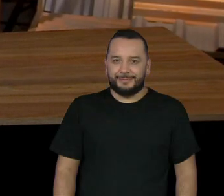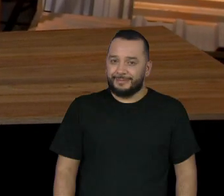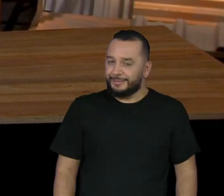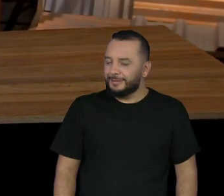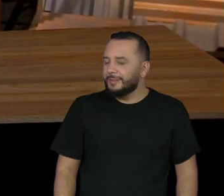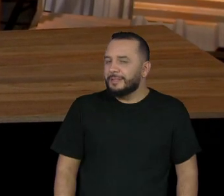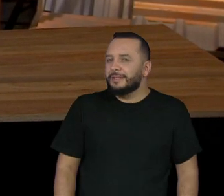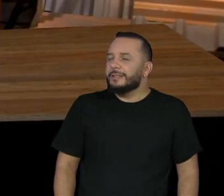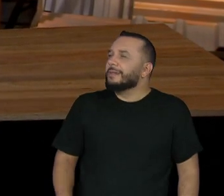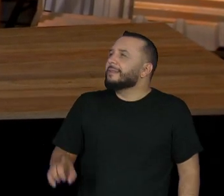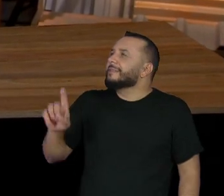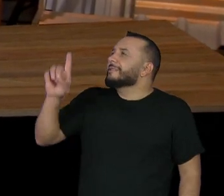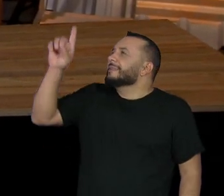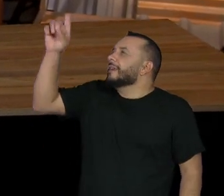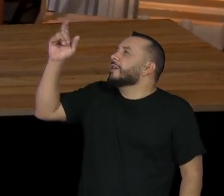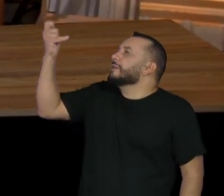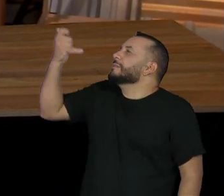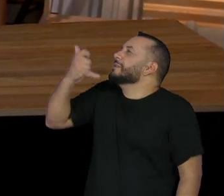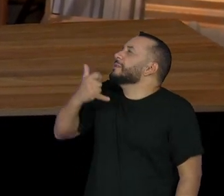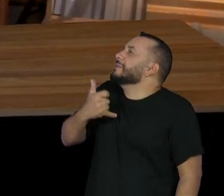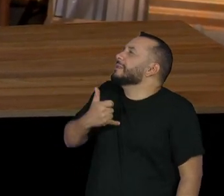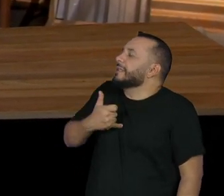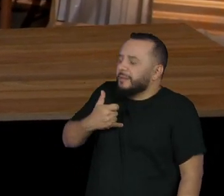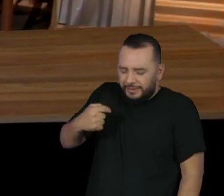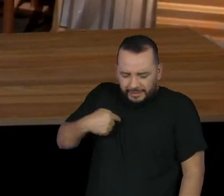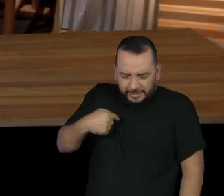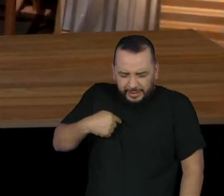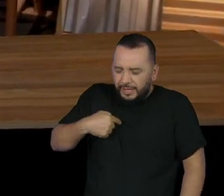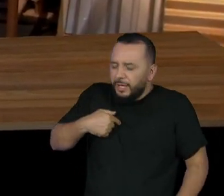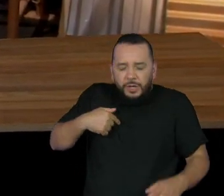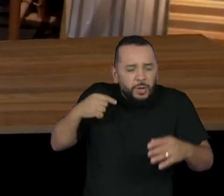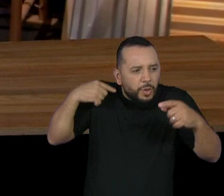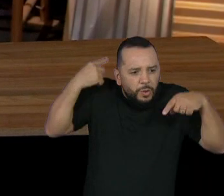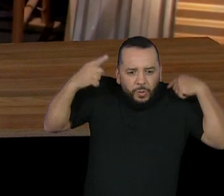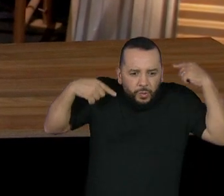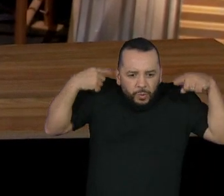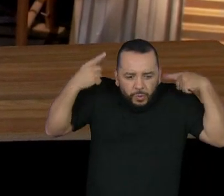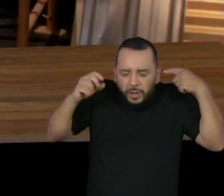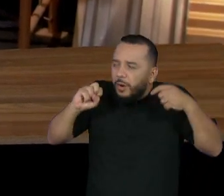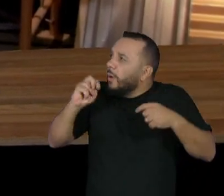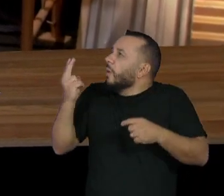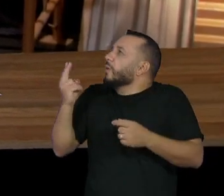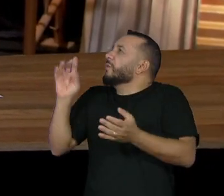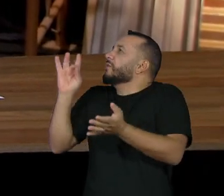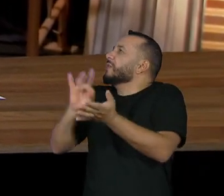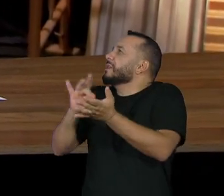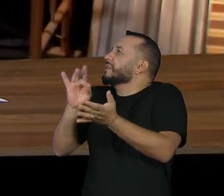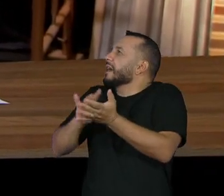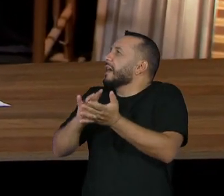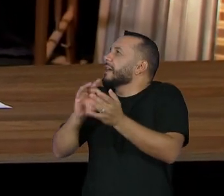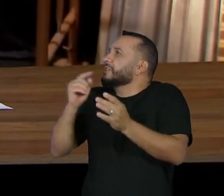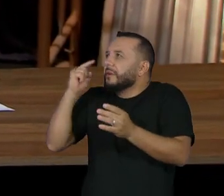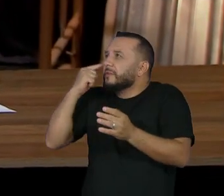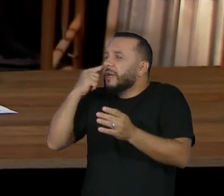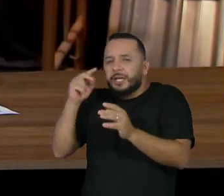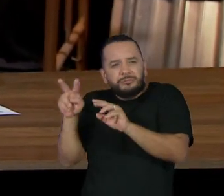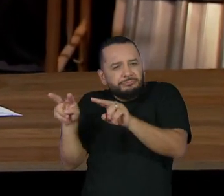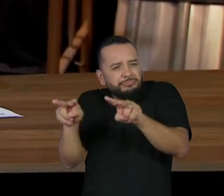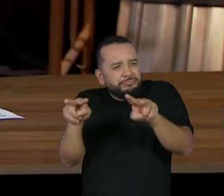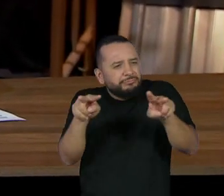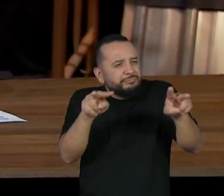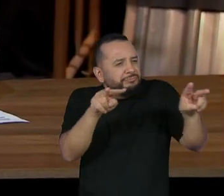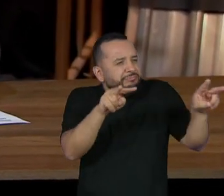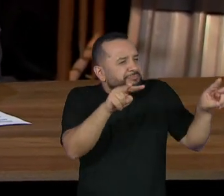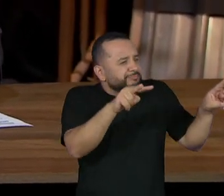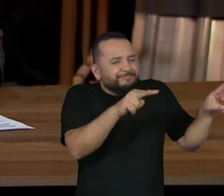Dizei-me vós, Senhor Deus, se eu deliro ou se é verdade tanto horror perante os céus. O poema de